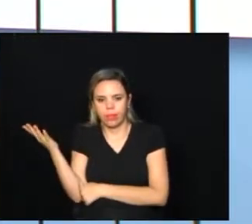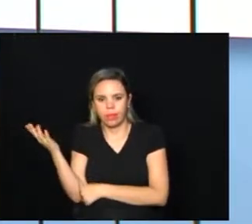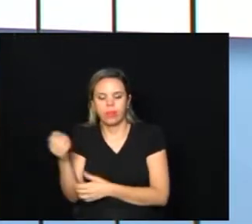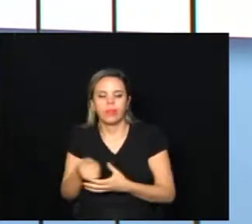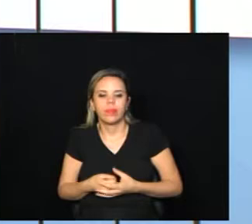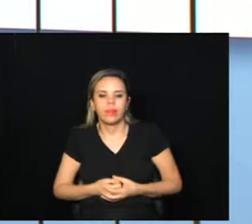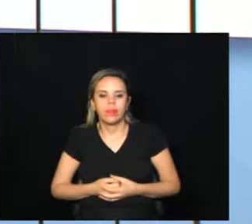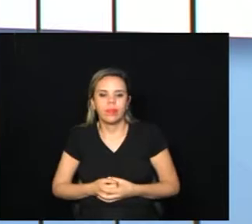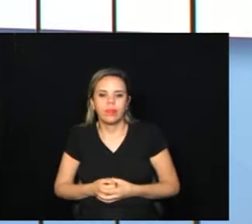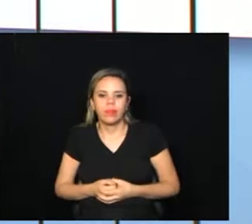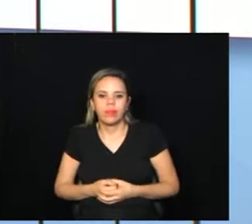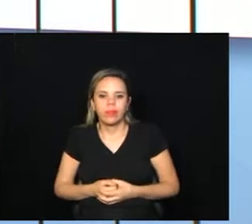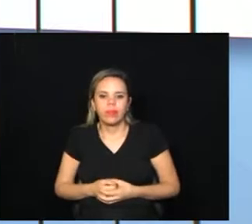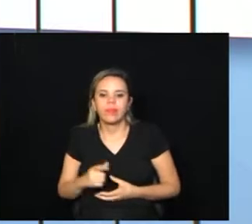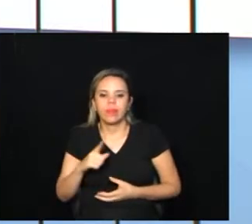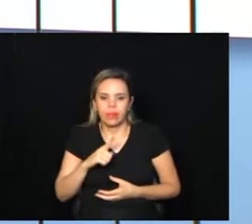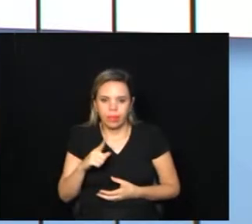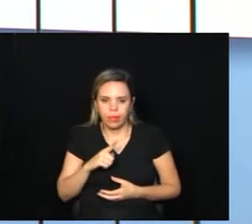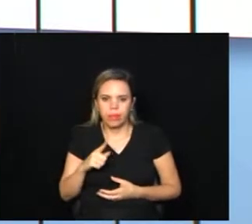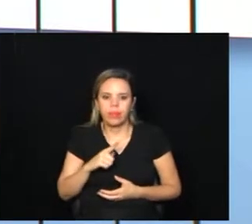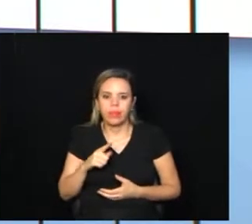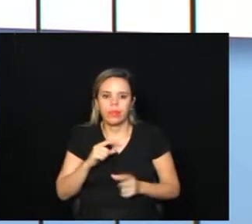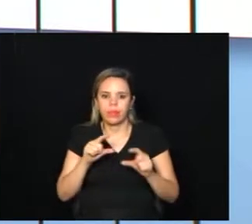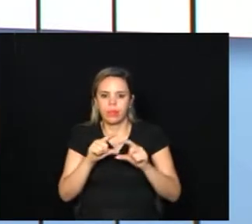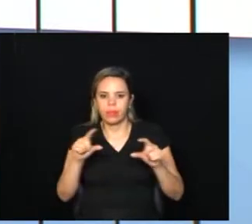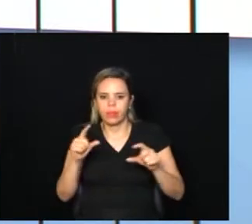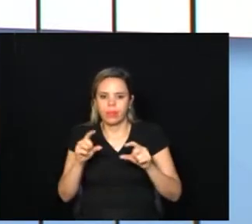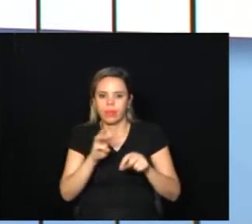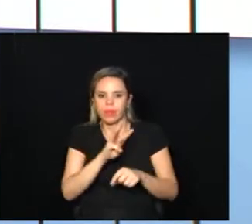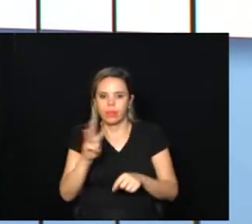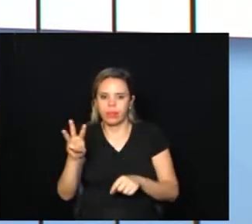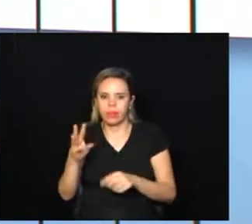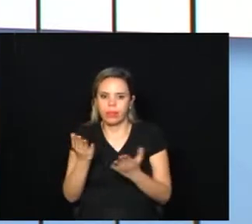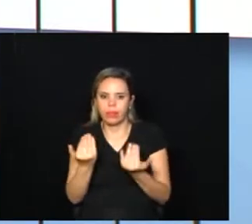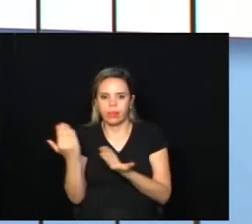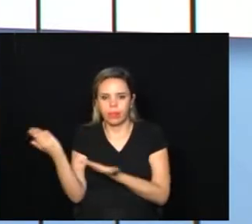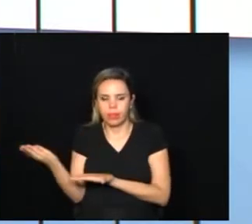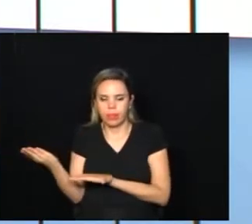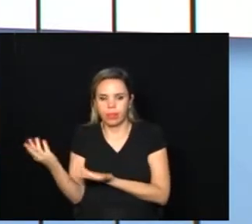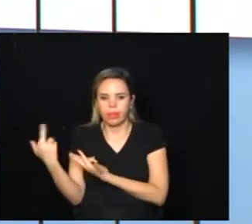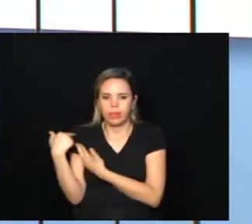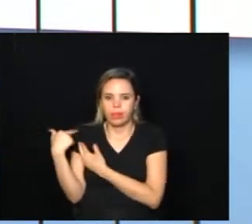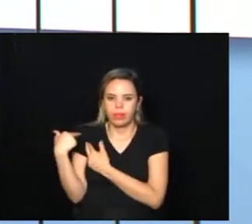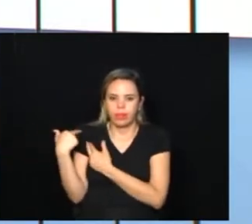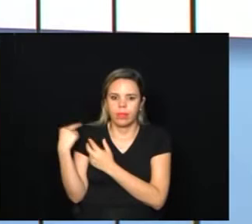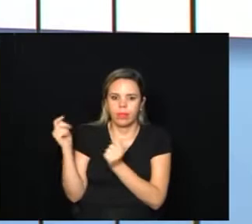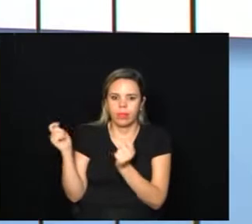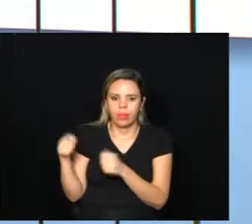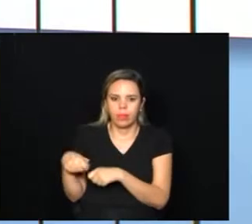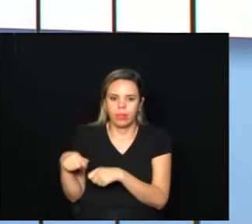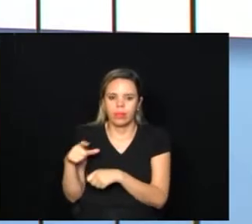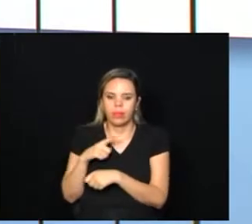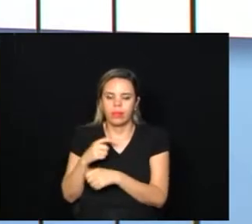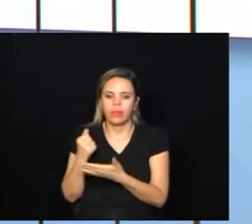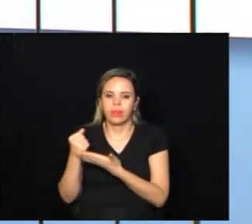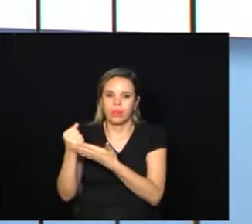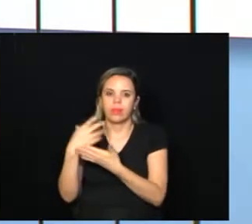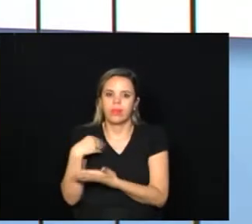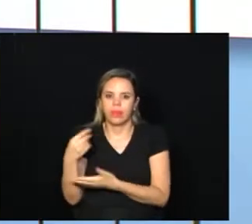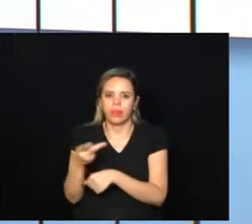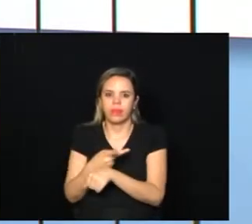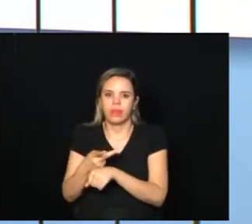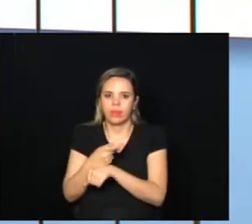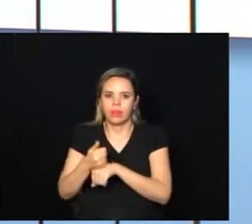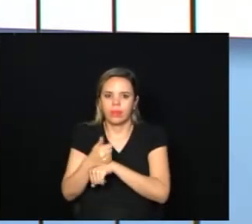gprimavera.org.br. Lá tem um link para você que é jovem, para você que é responsável e está aí querendo ajudar o seu filho a procurar